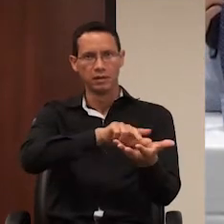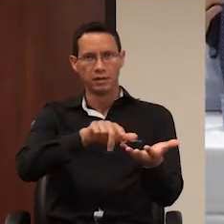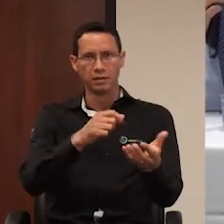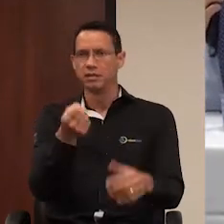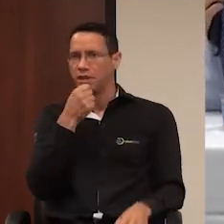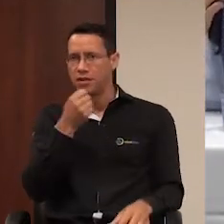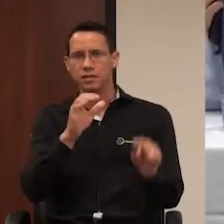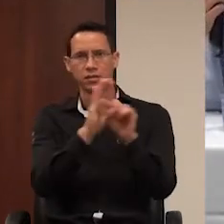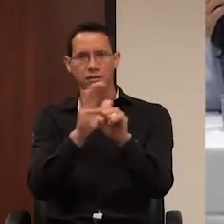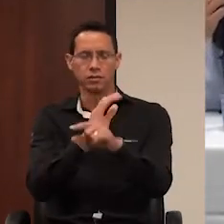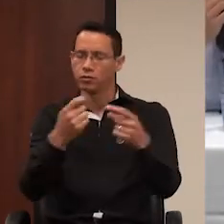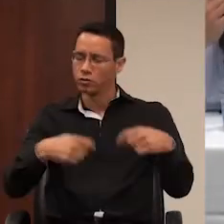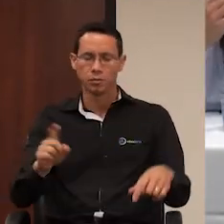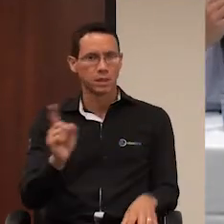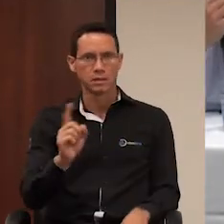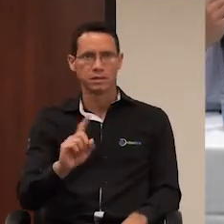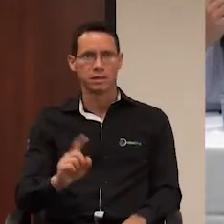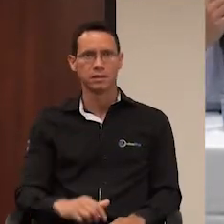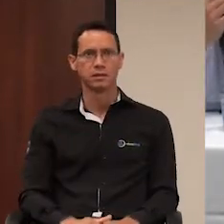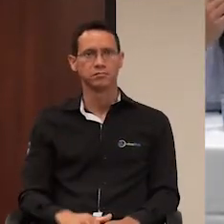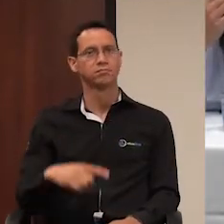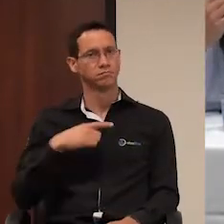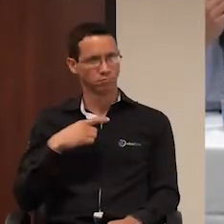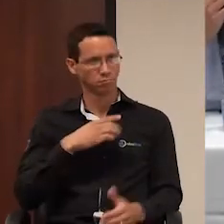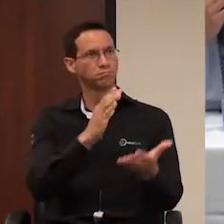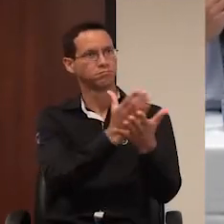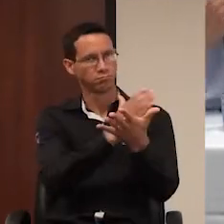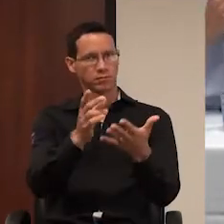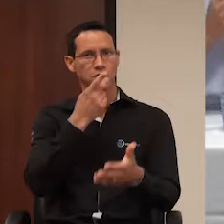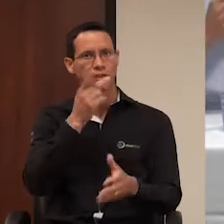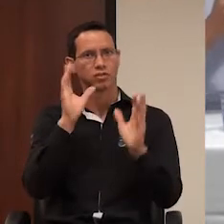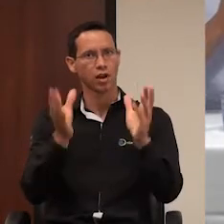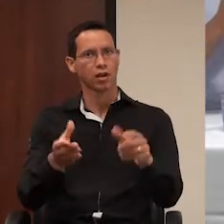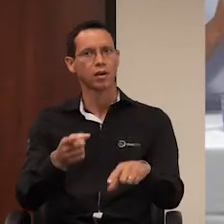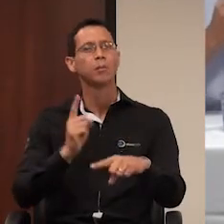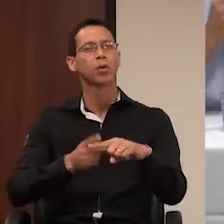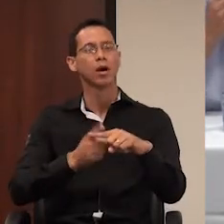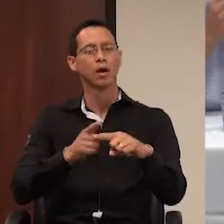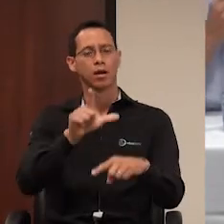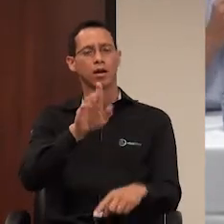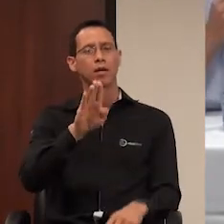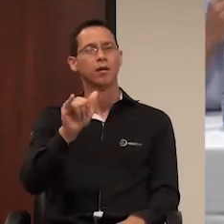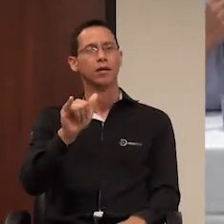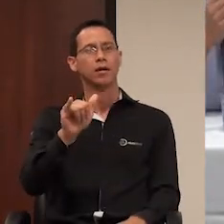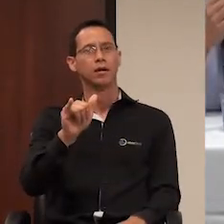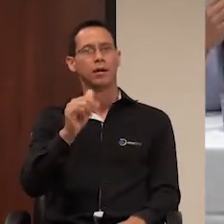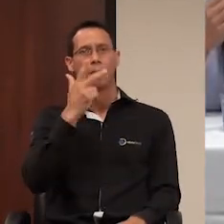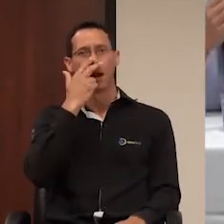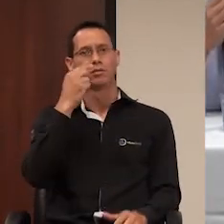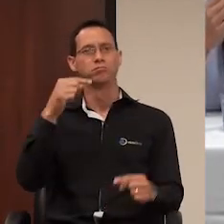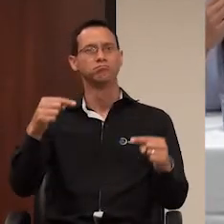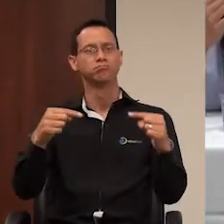entrevista. Então, tem intenção da JJ São Paulo já falando isso. Por quê? Porque nesse aspecto a lei brasileira de inclusão foi revogada.